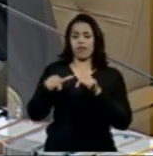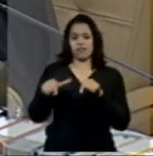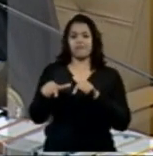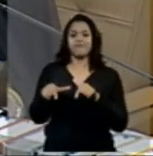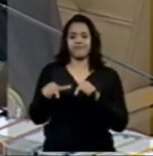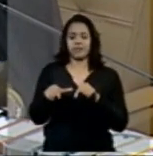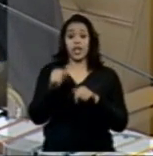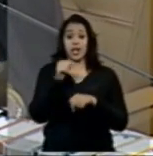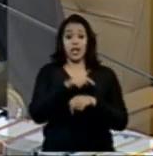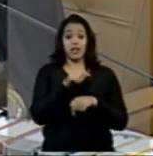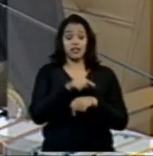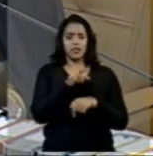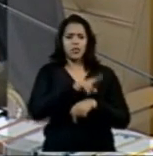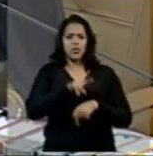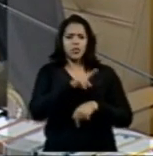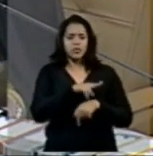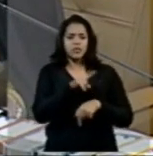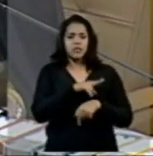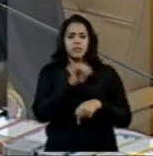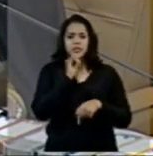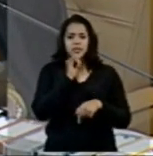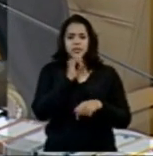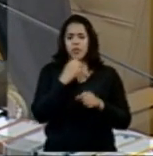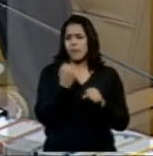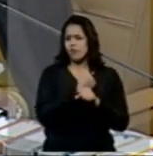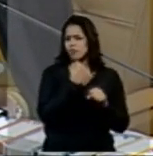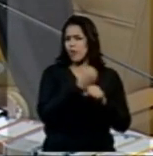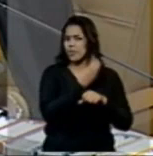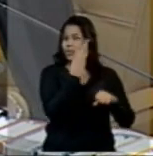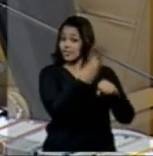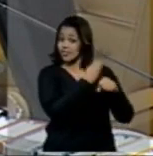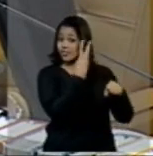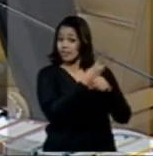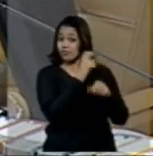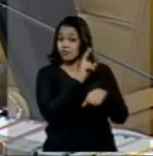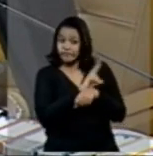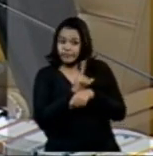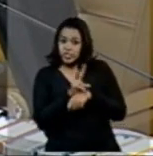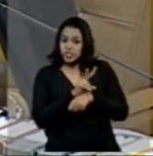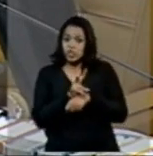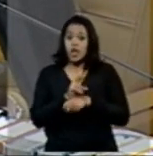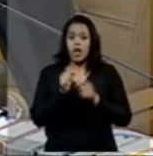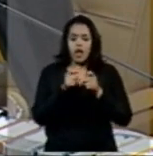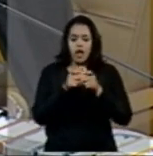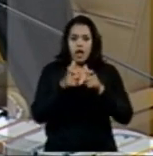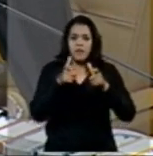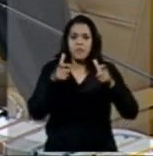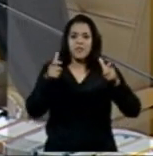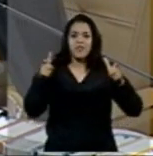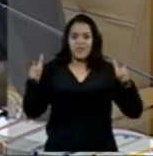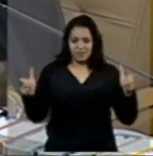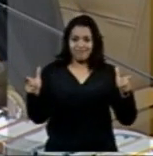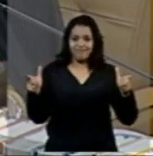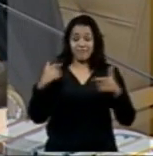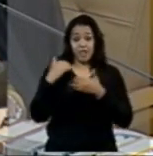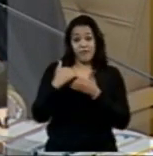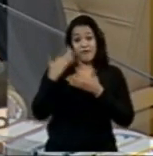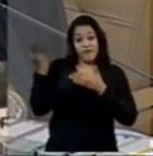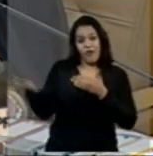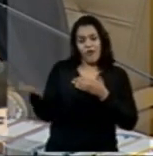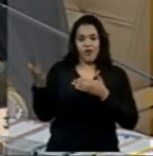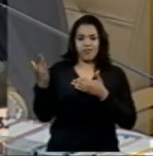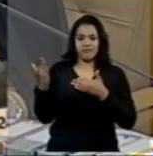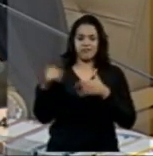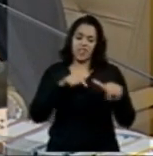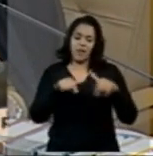uso permanente da mão de obra de vigilância terceirizada só foi ampliada para além da esfera bancária